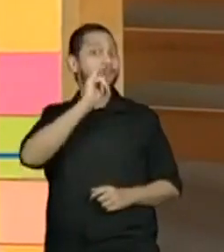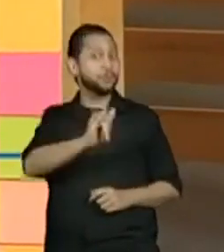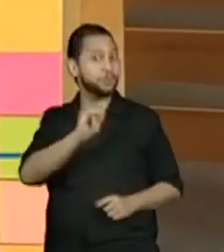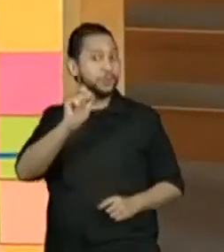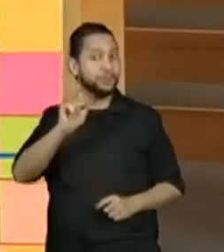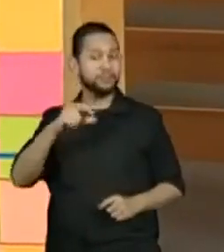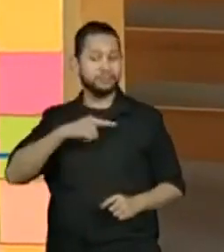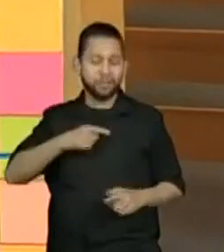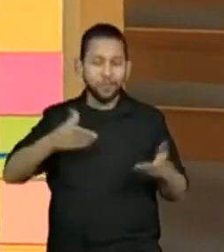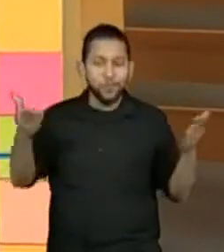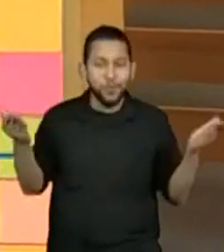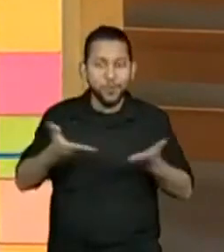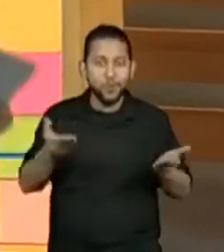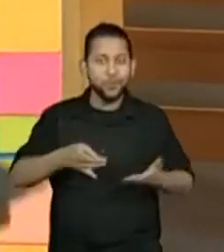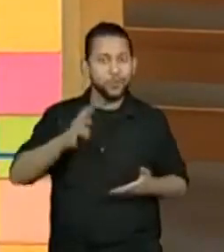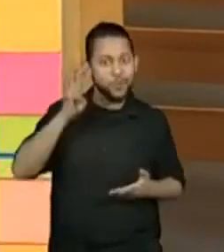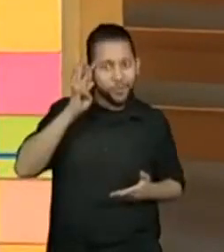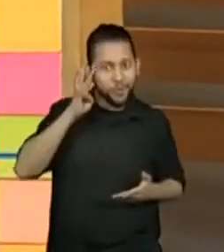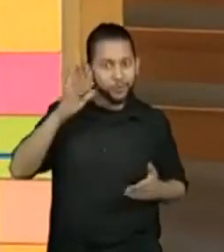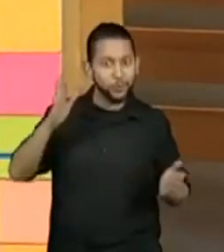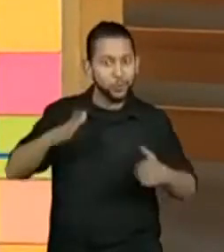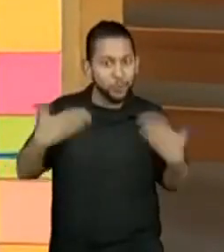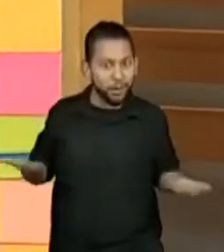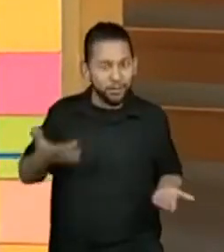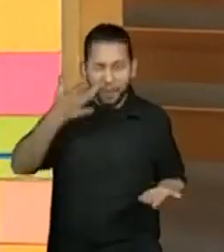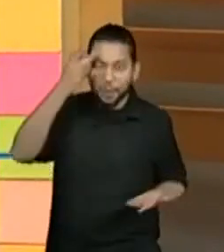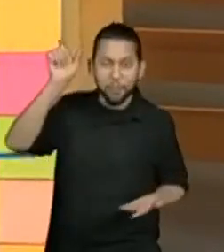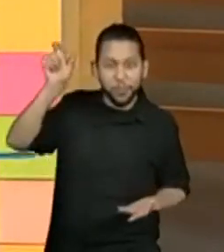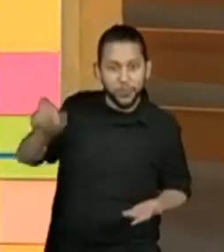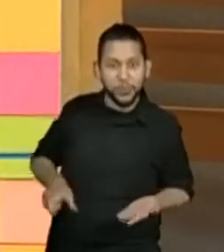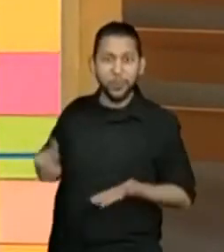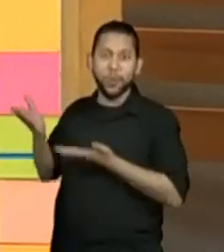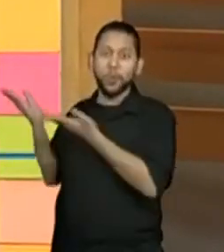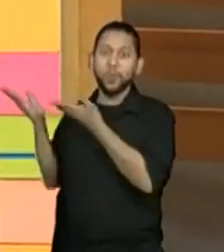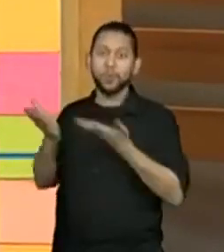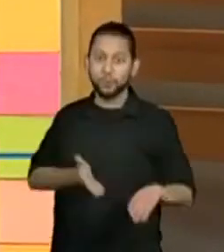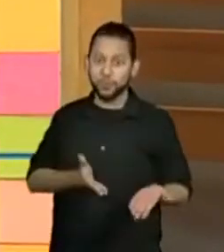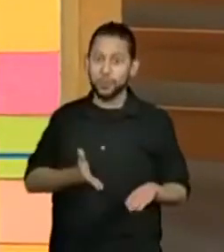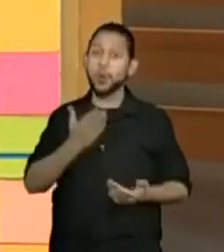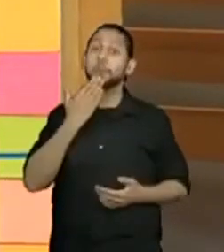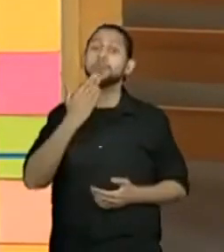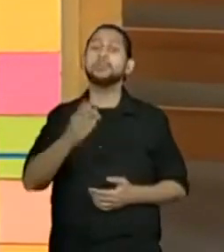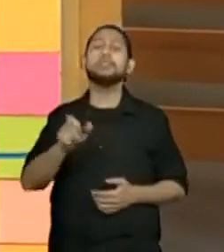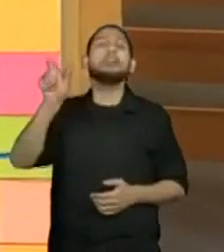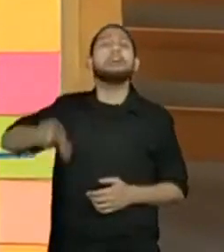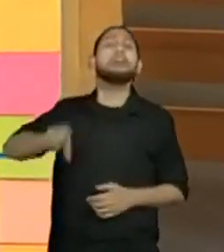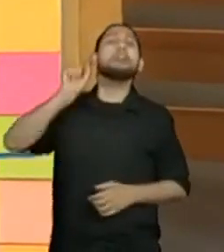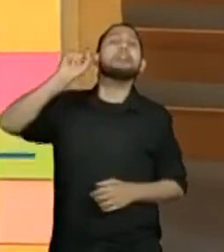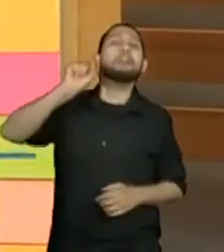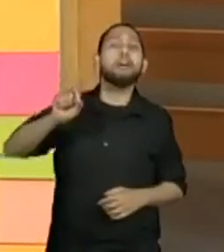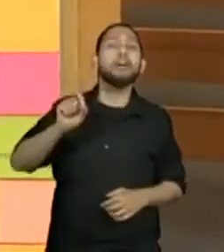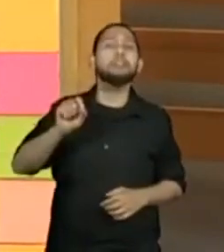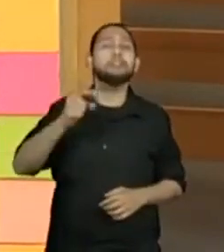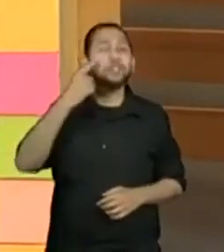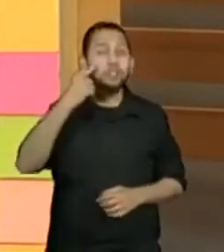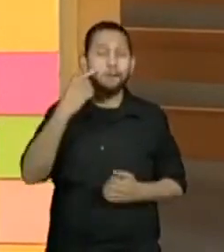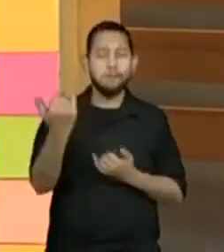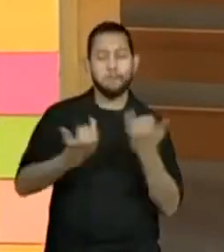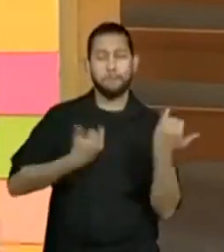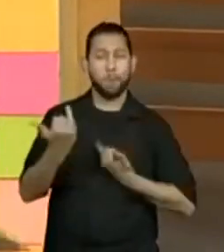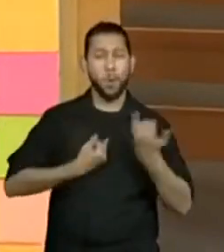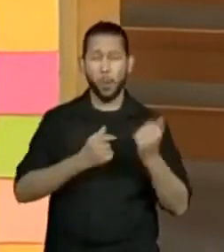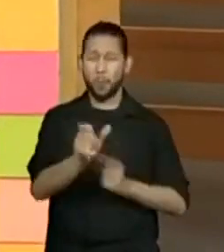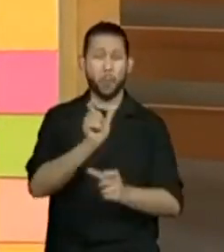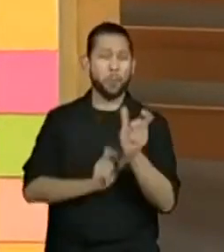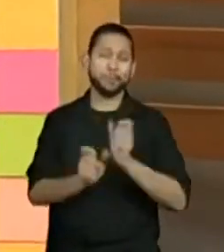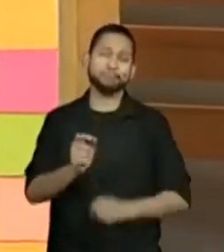tinha uma surpresa e um convidado. Inclusive, pedi para vocês o quê? Chutarem quem seria meu convidado. E aí,